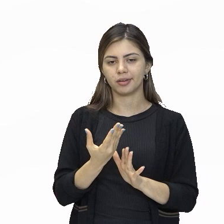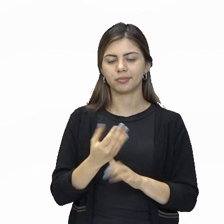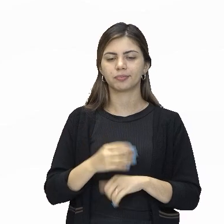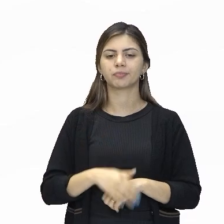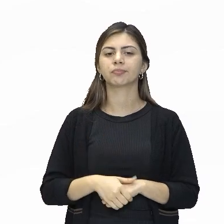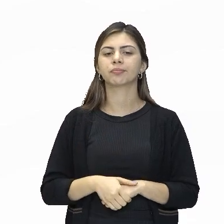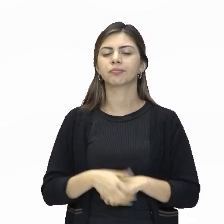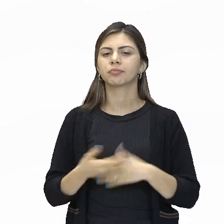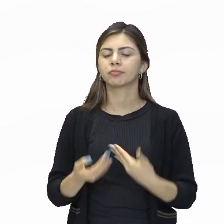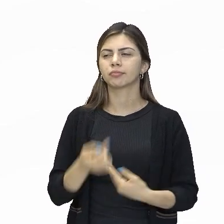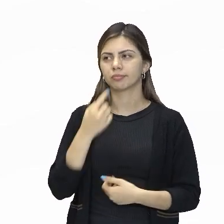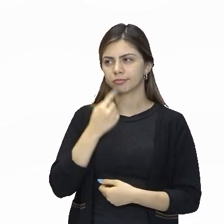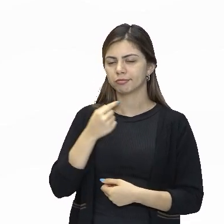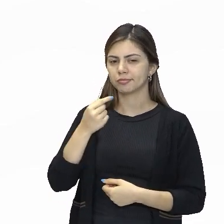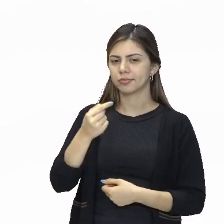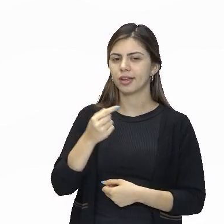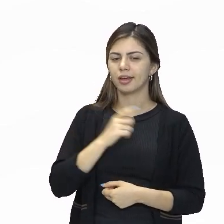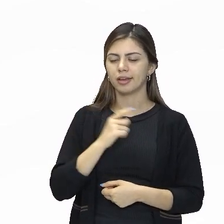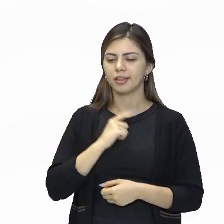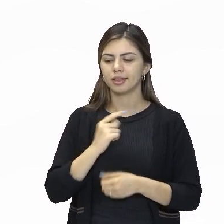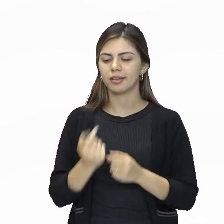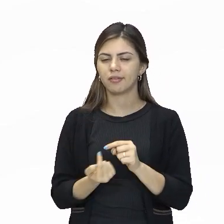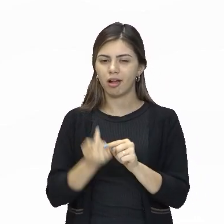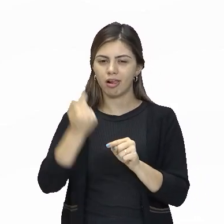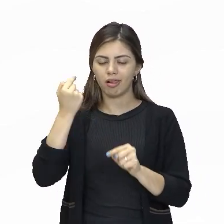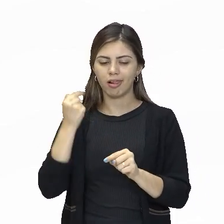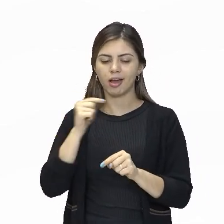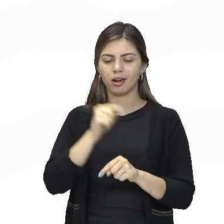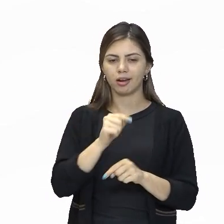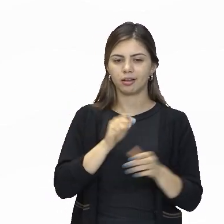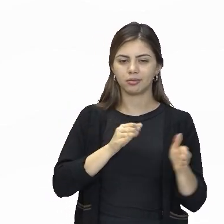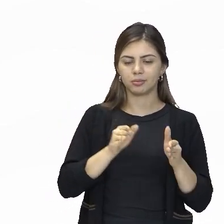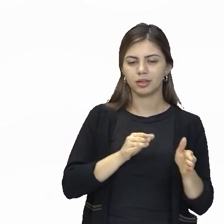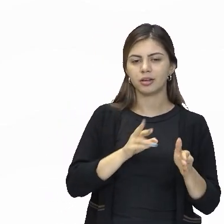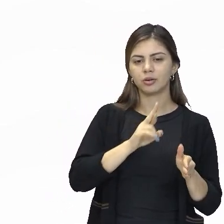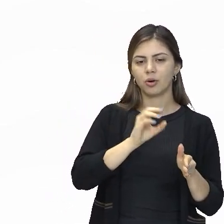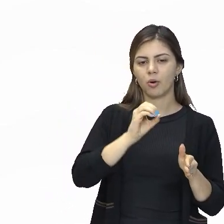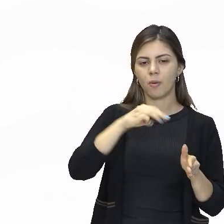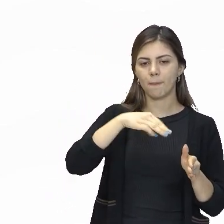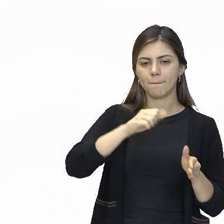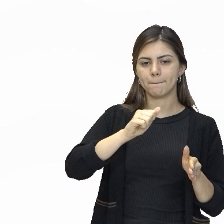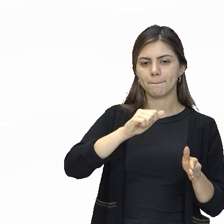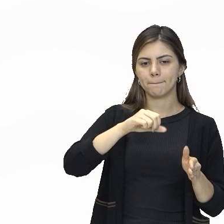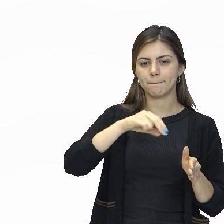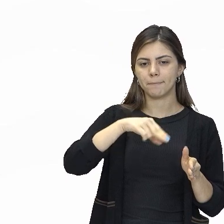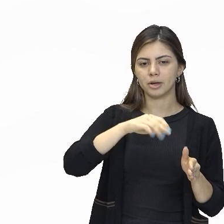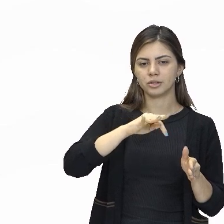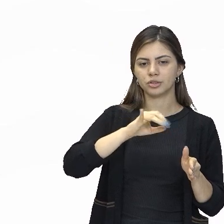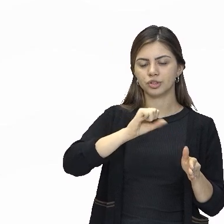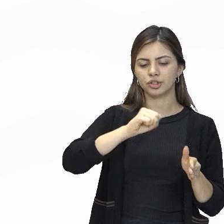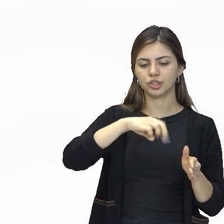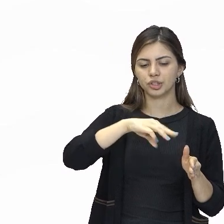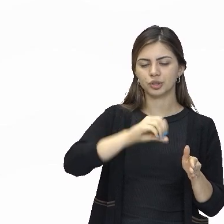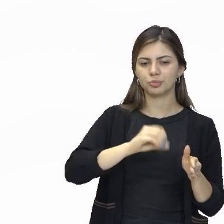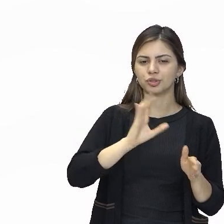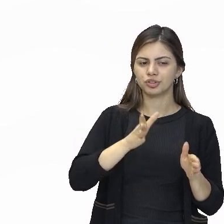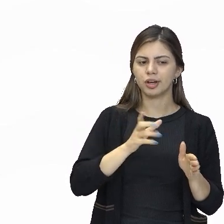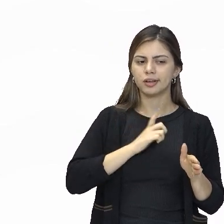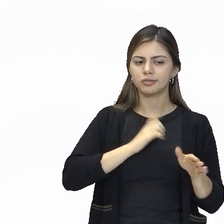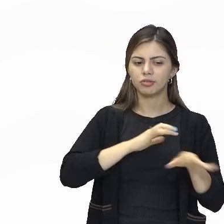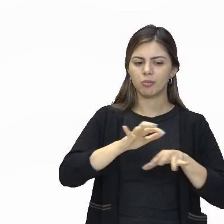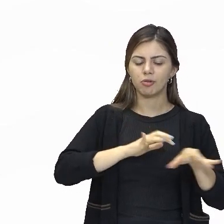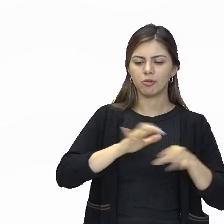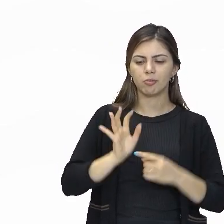gente for ver, a partir lá do romantismo, já vinha esse movimento de mostrar a